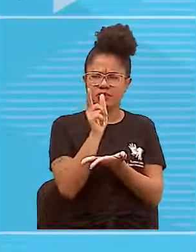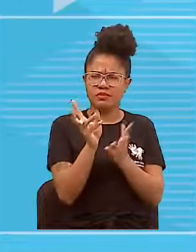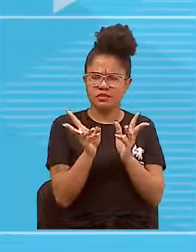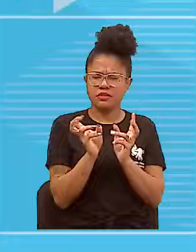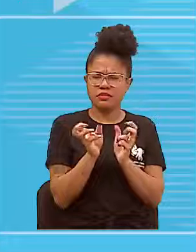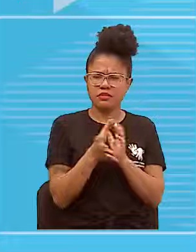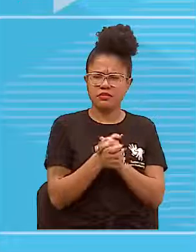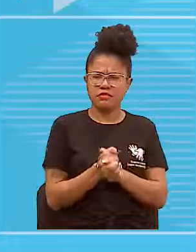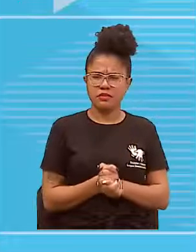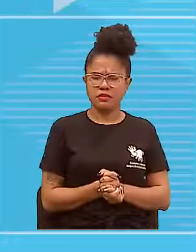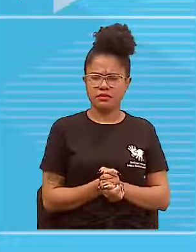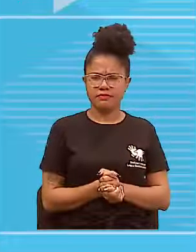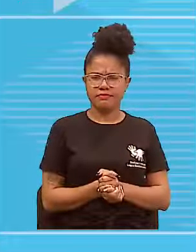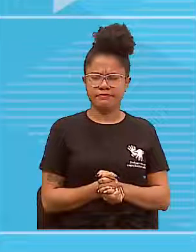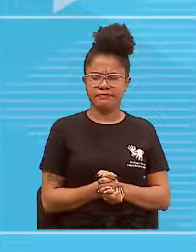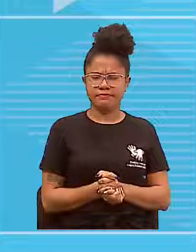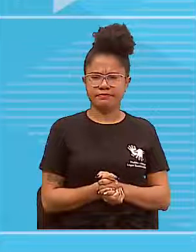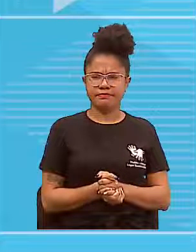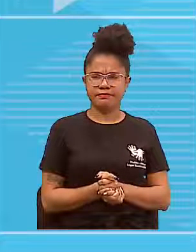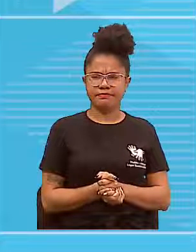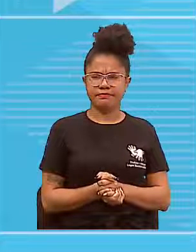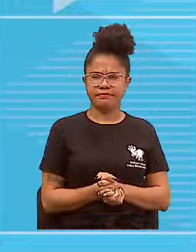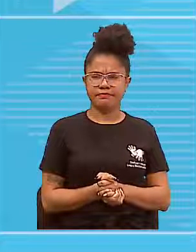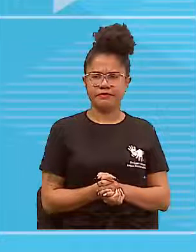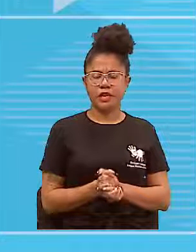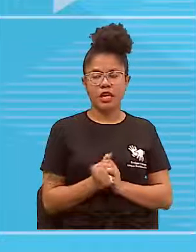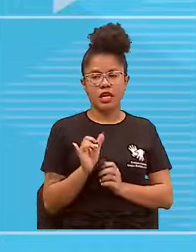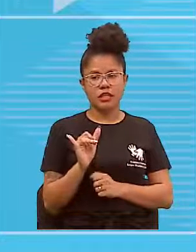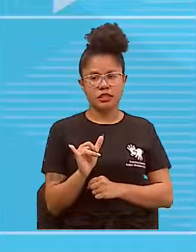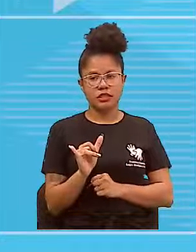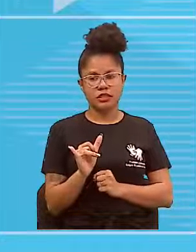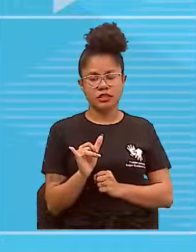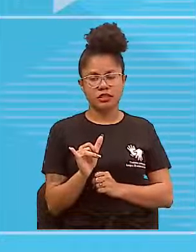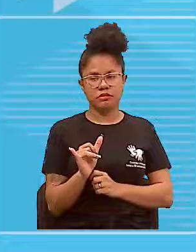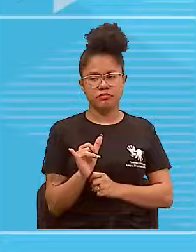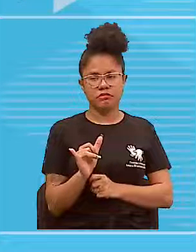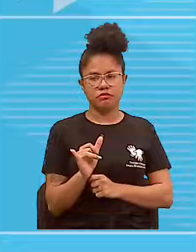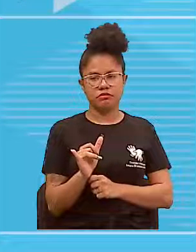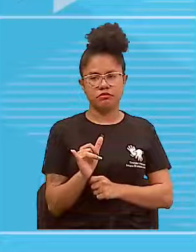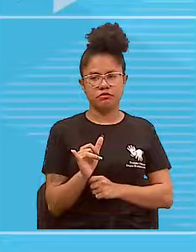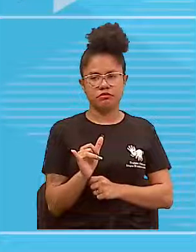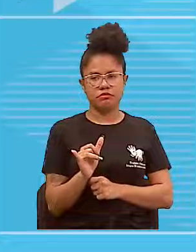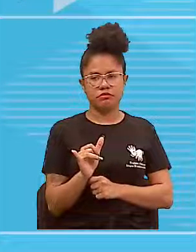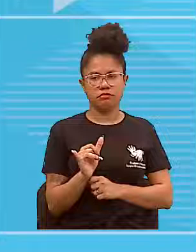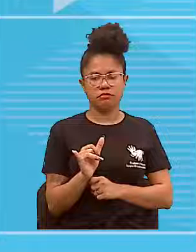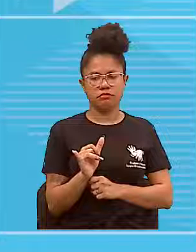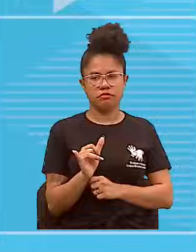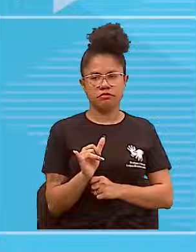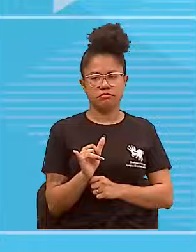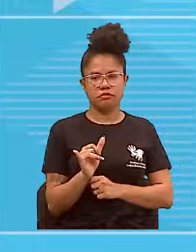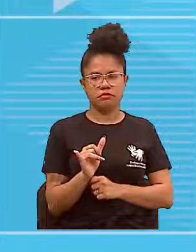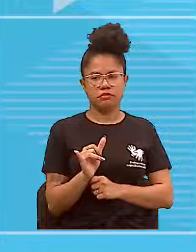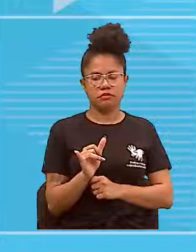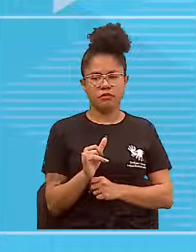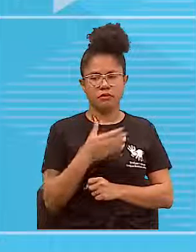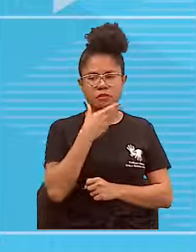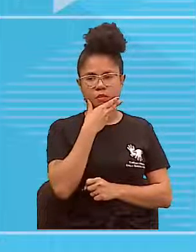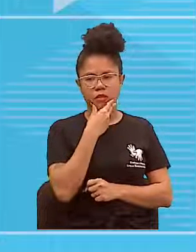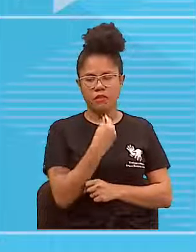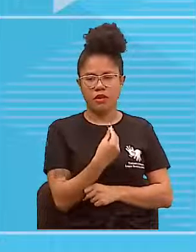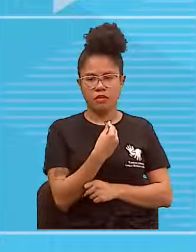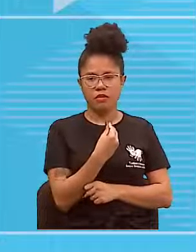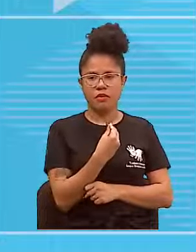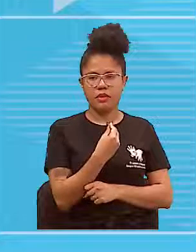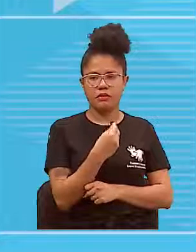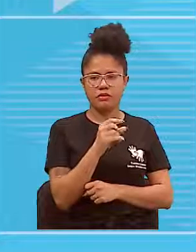estatística aí. Ou seja, se eu colocar um produto para homens, a minha venda vai ser